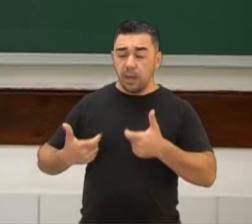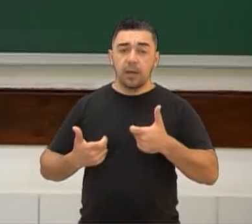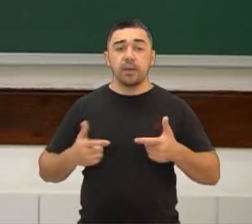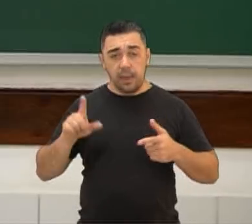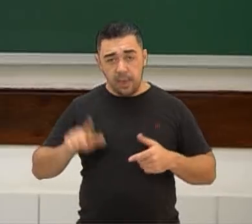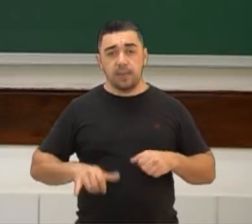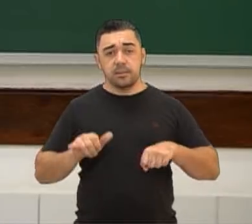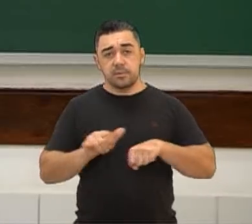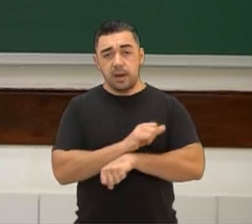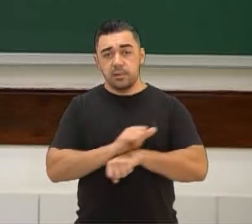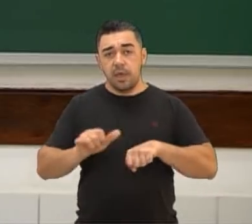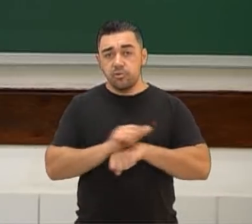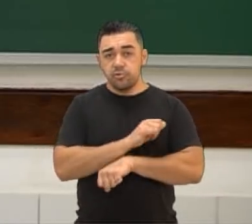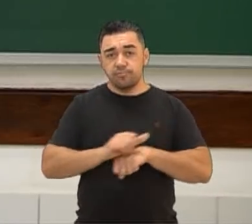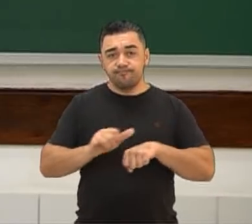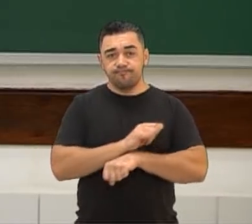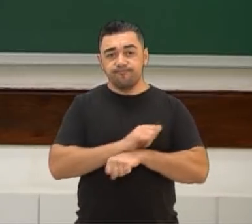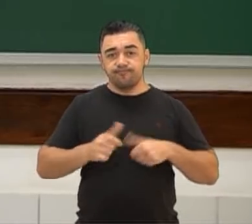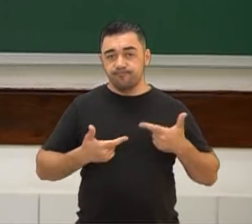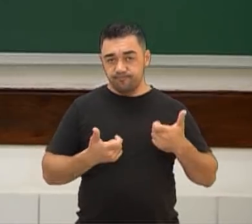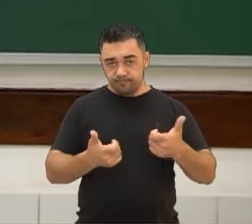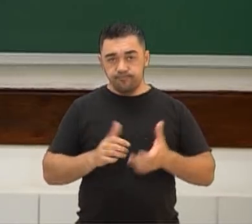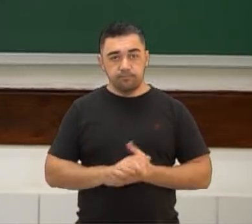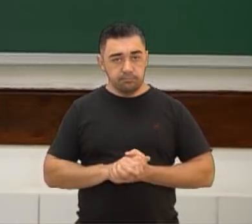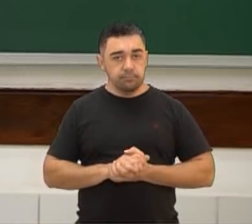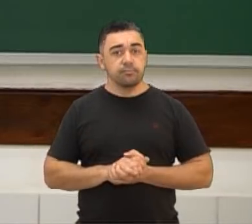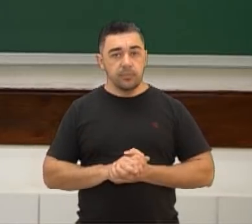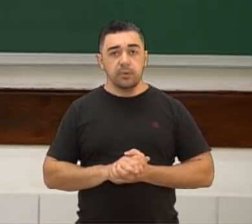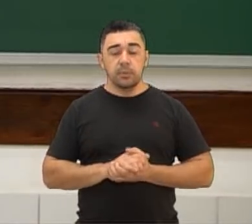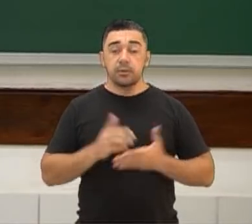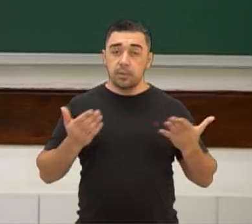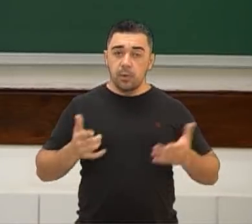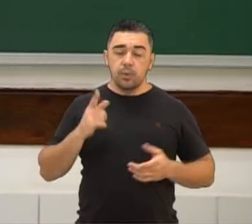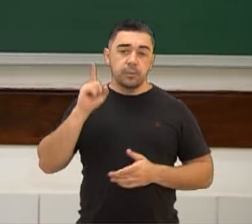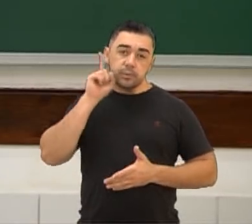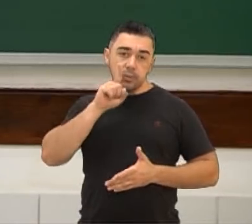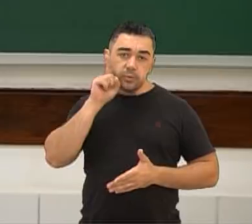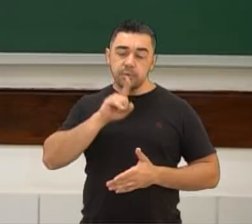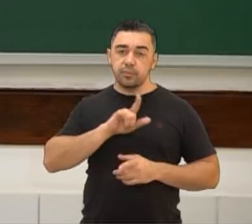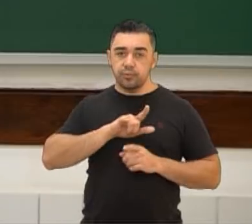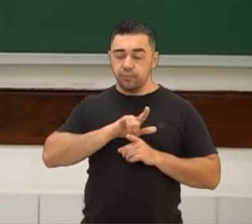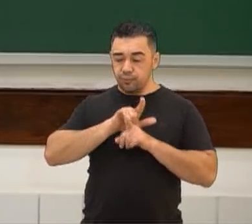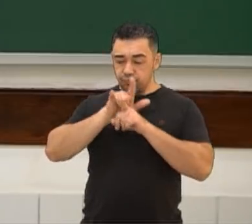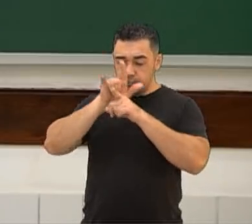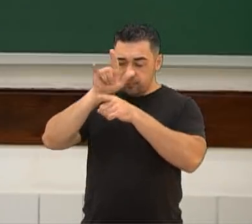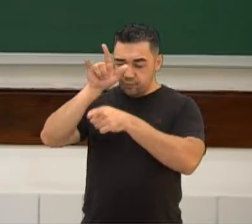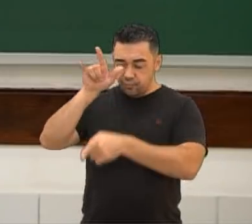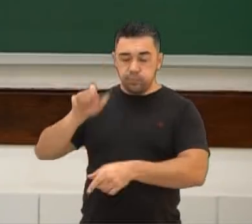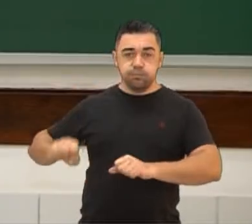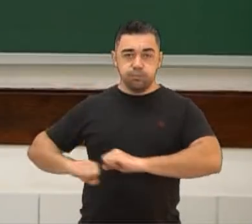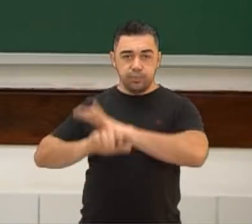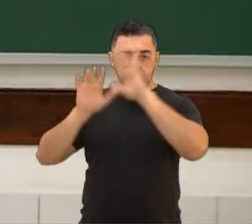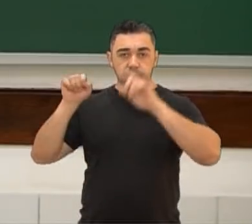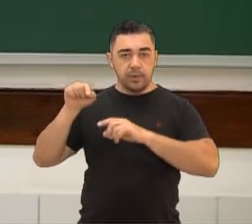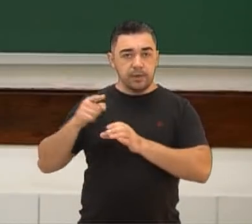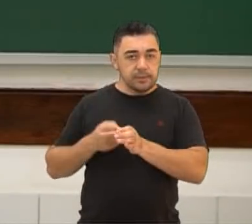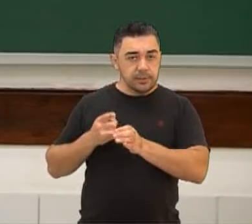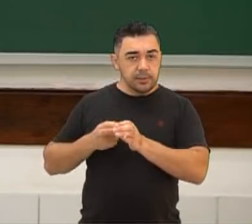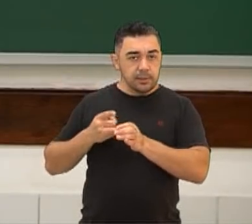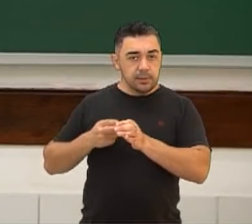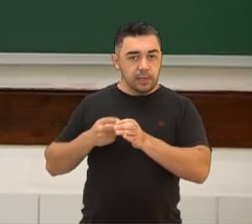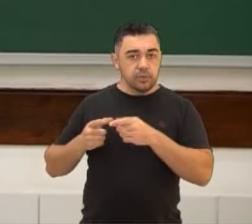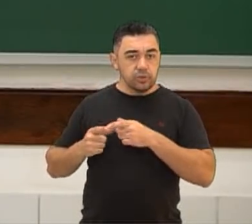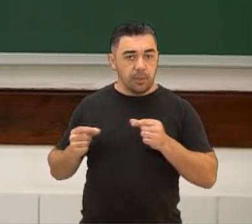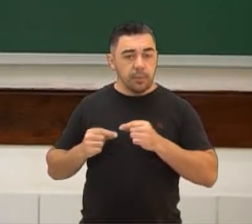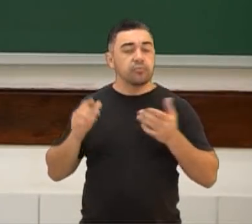virou estratégia de guerra. Então, o que os Estados Unidos fez ao lançar as bombas sobre cidades japonesas é